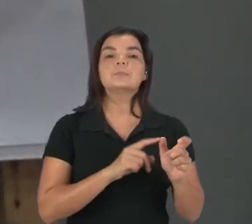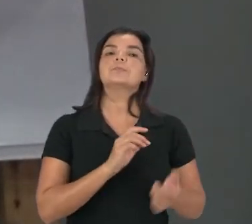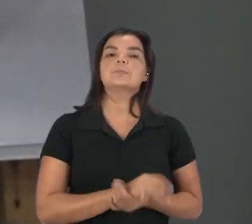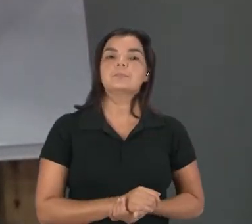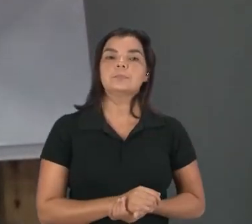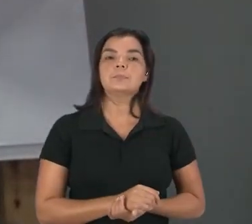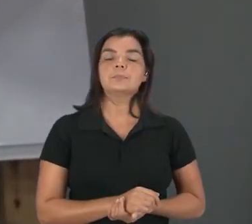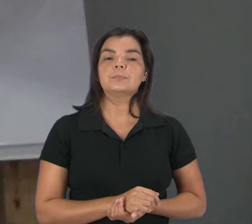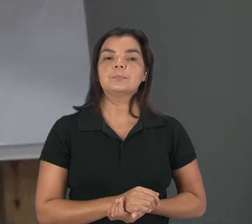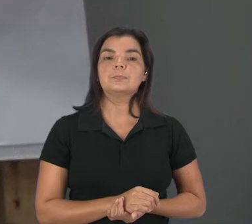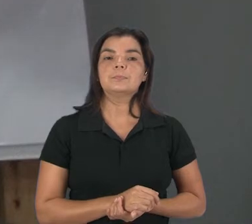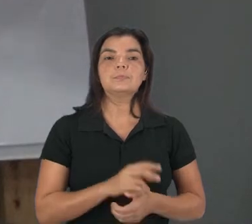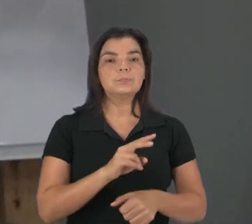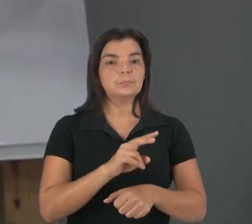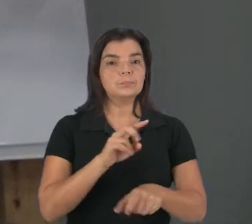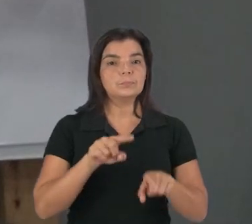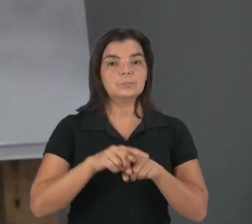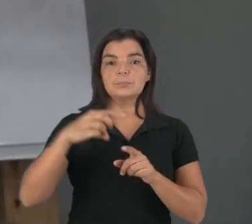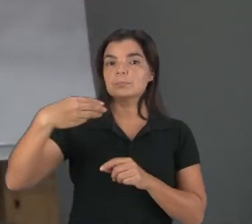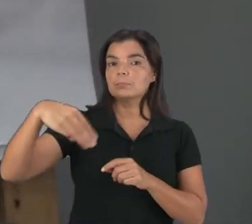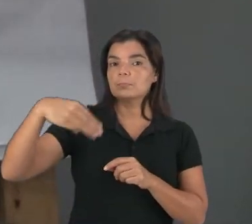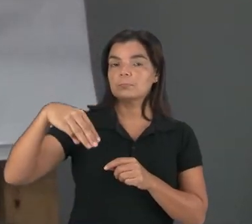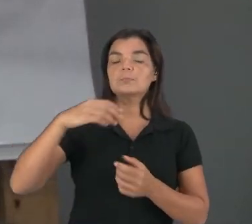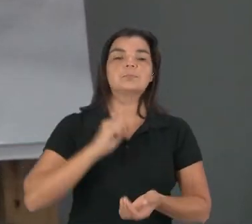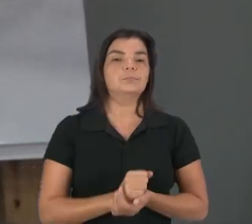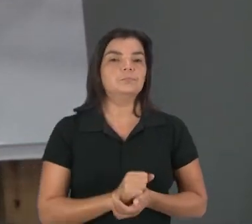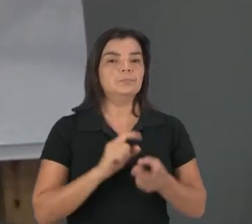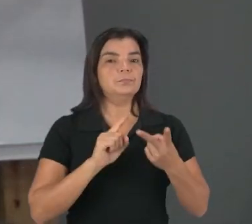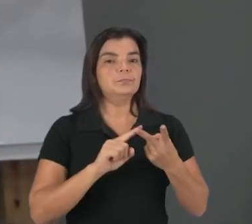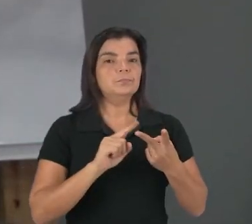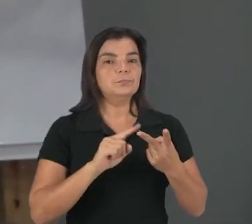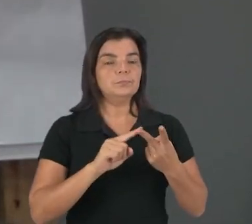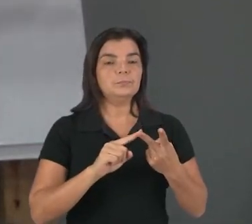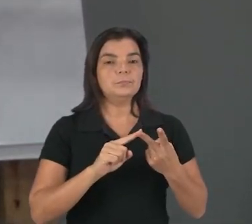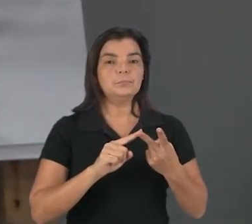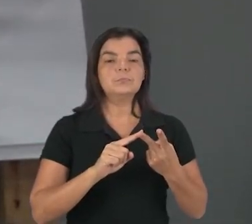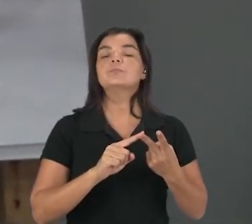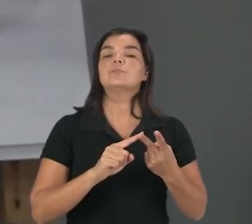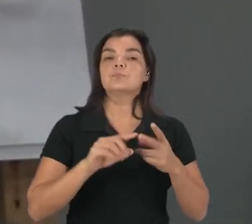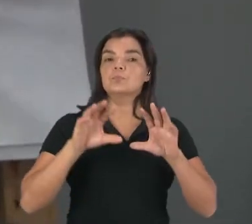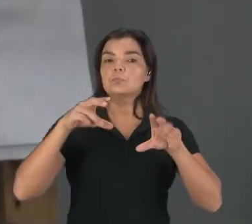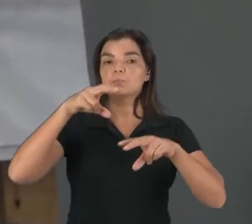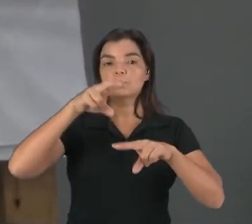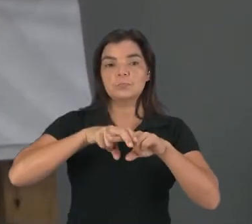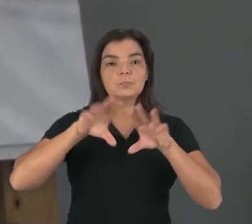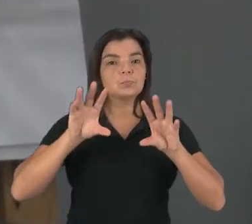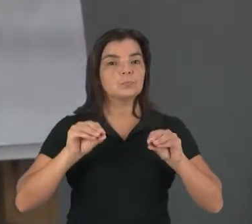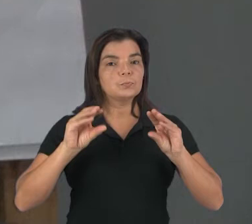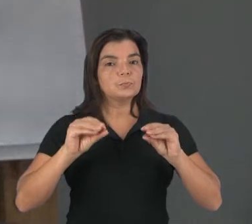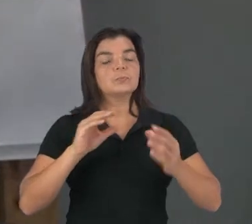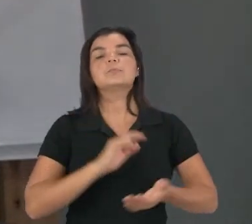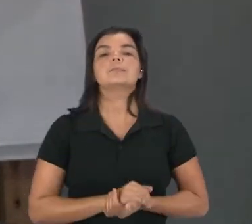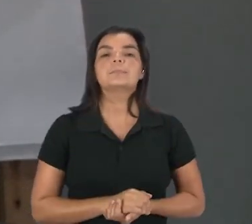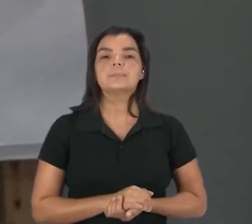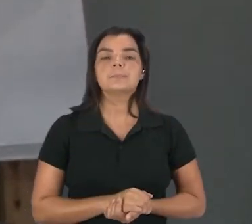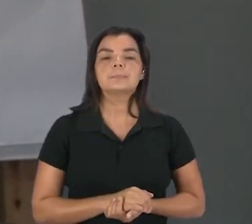protegera, temos aqui matemática, temos aqui sofá, temos aqui